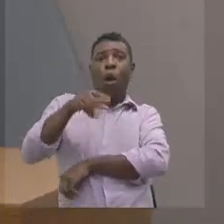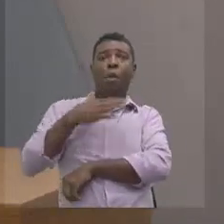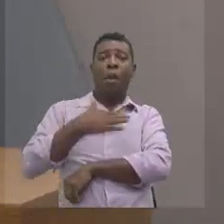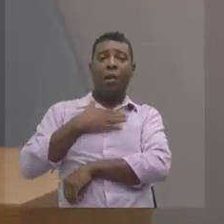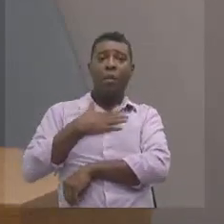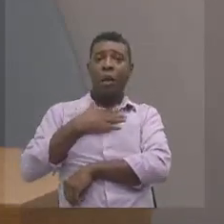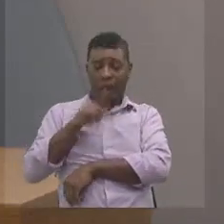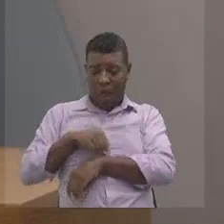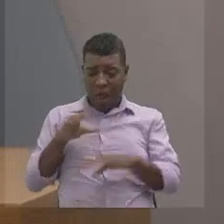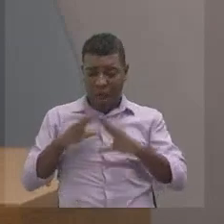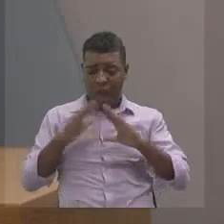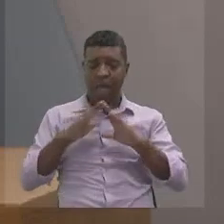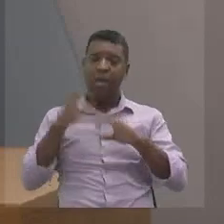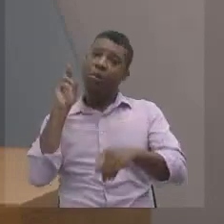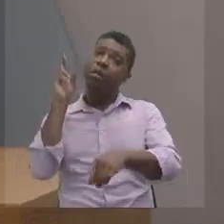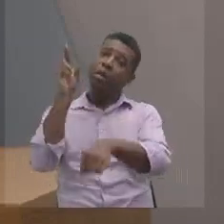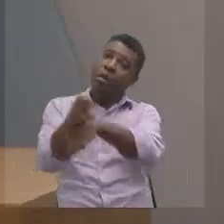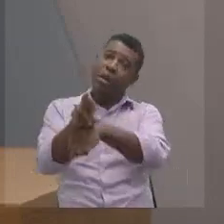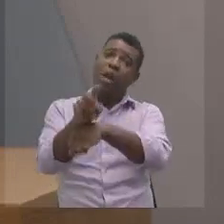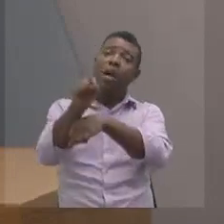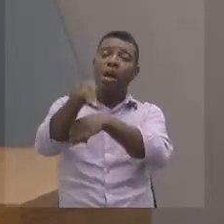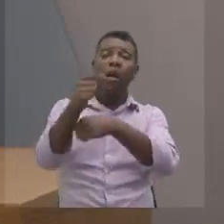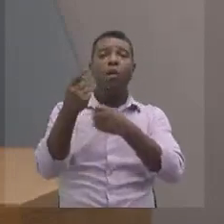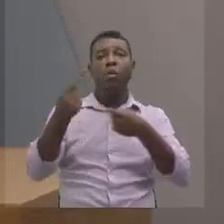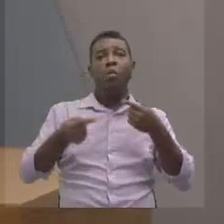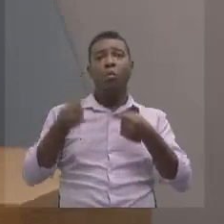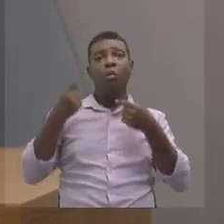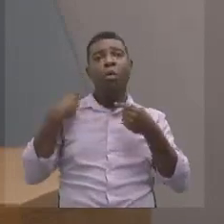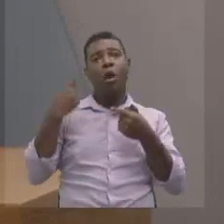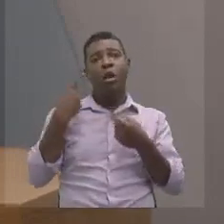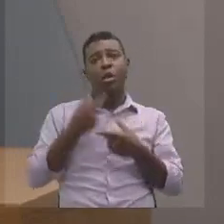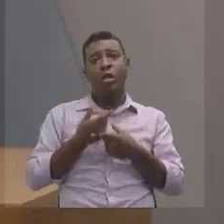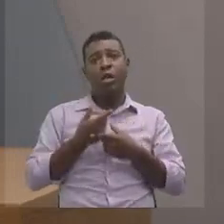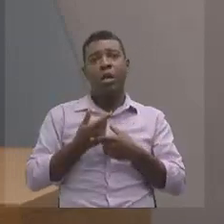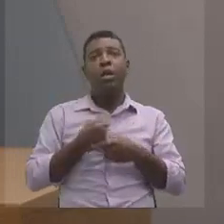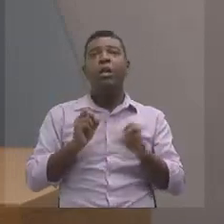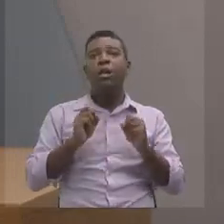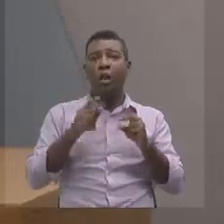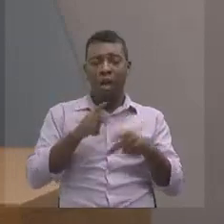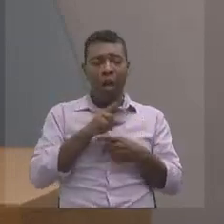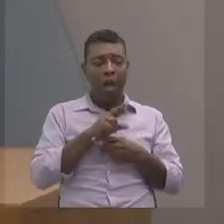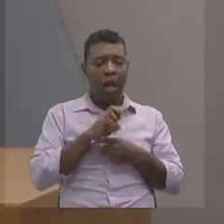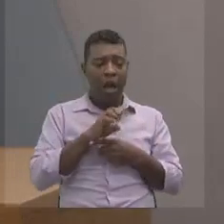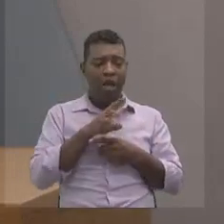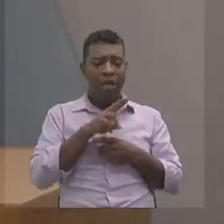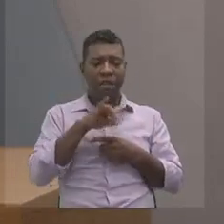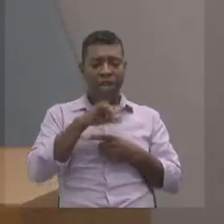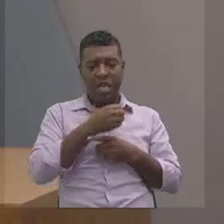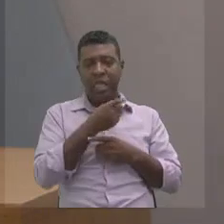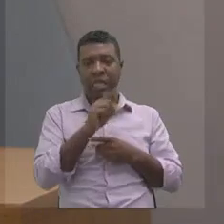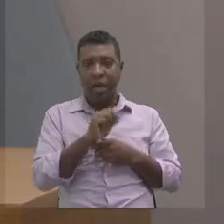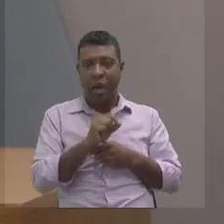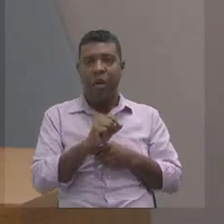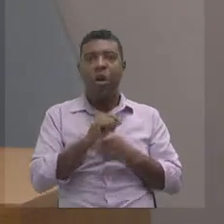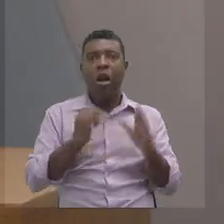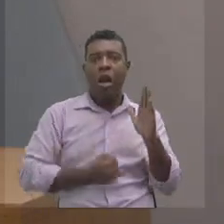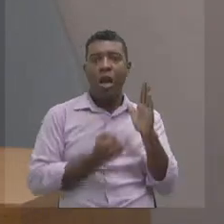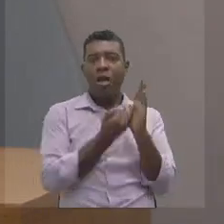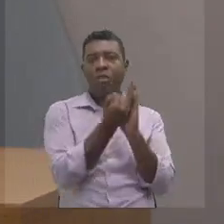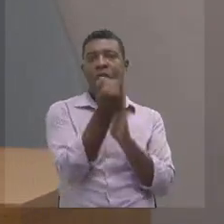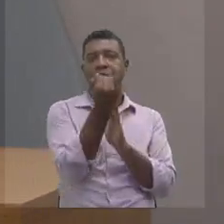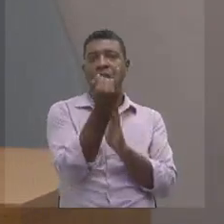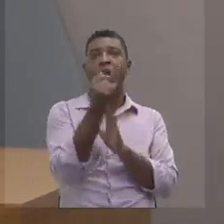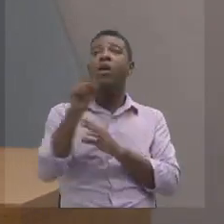eu te apresentação política então a pergunta é além da revisão da inflação a população